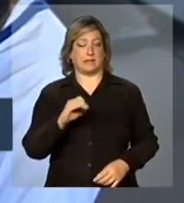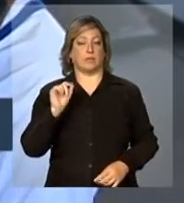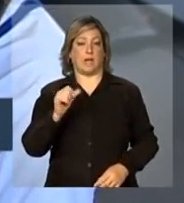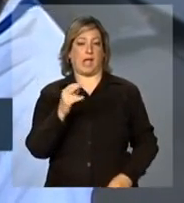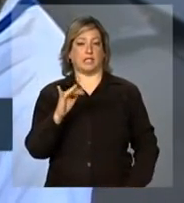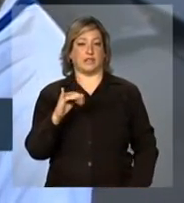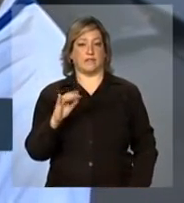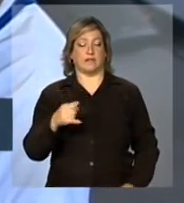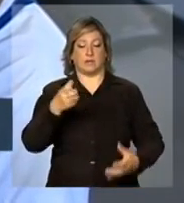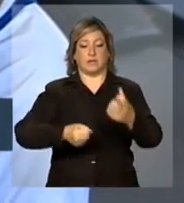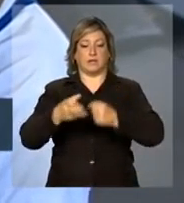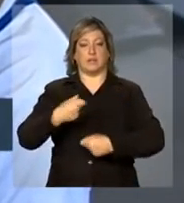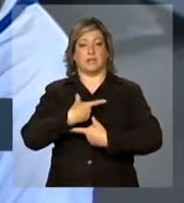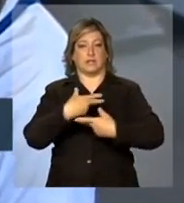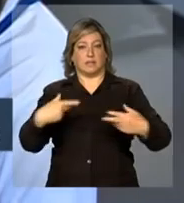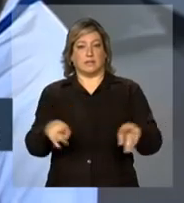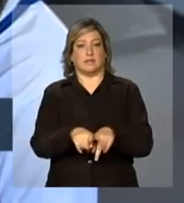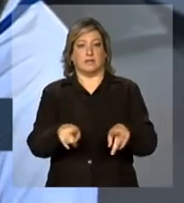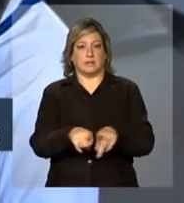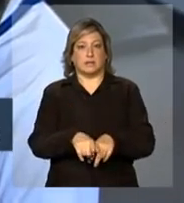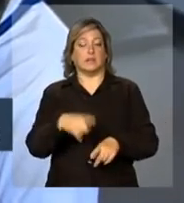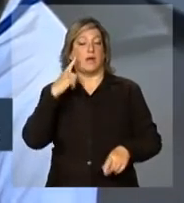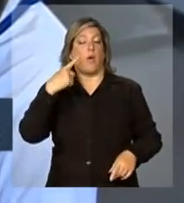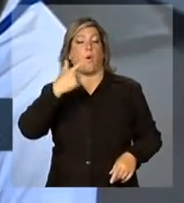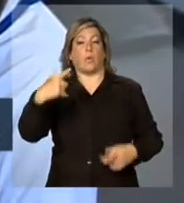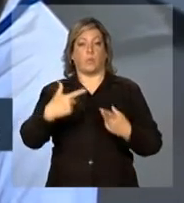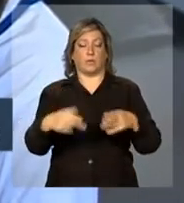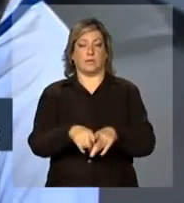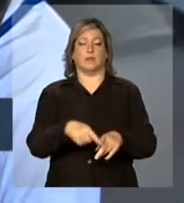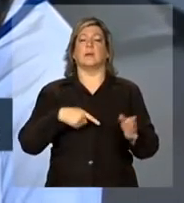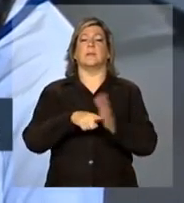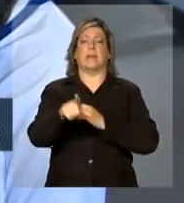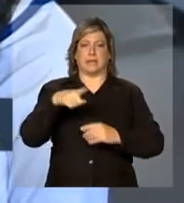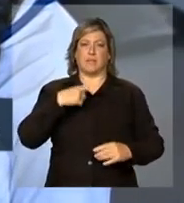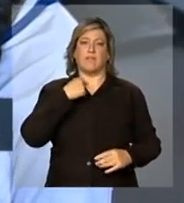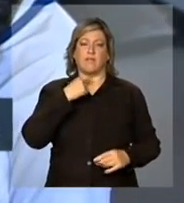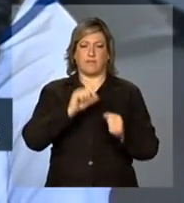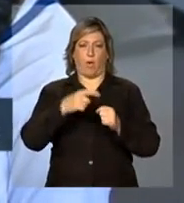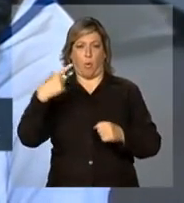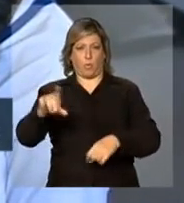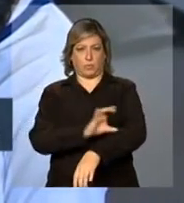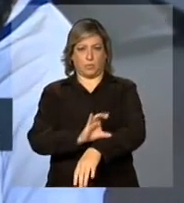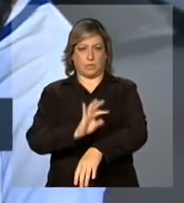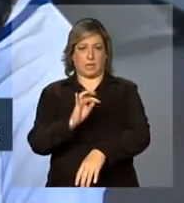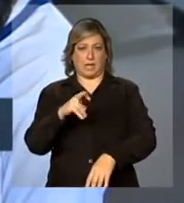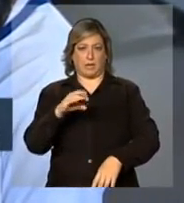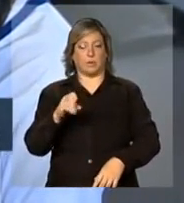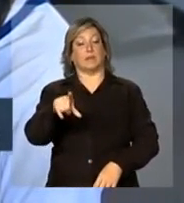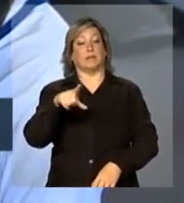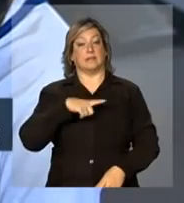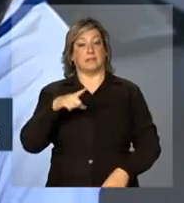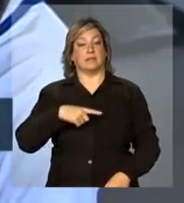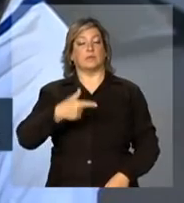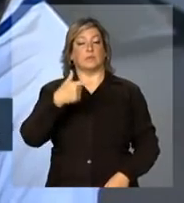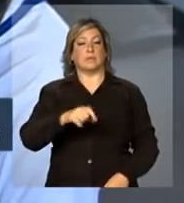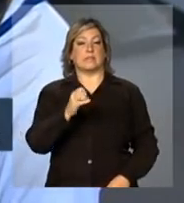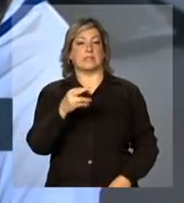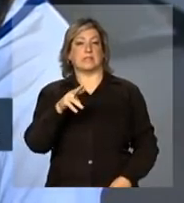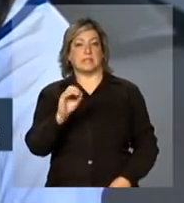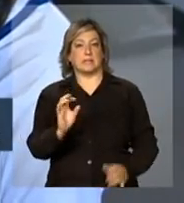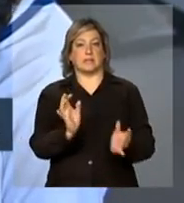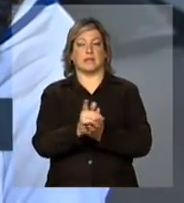outras coisas mais. E agora você tem vontade de fazer outros cursos técnicos? Porque você ainda tem 16 anos, está na segunda série do ensino médio, então tem um pouco de